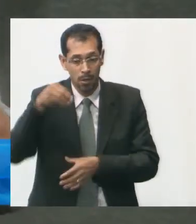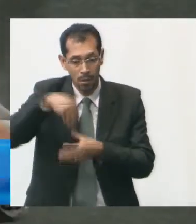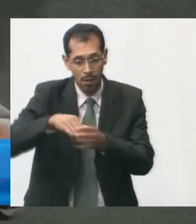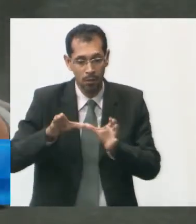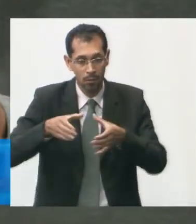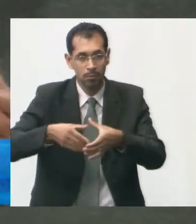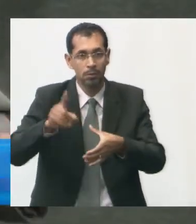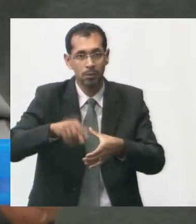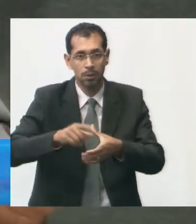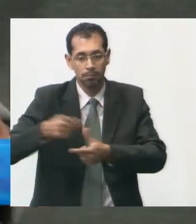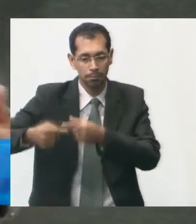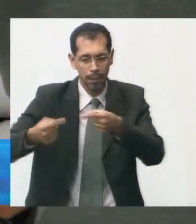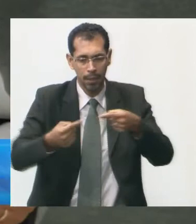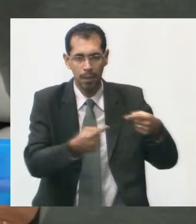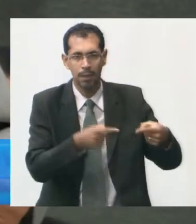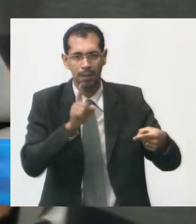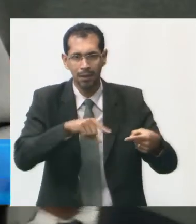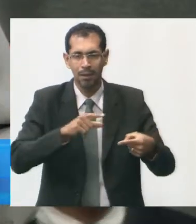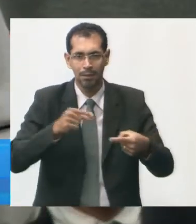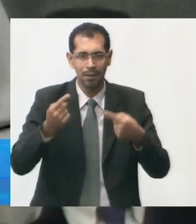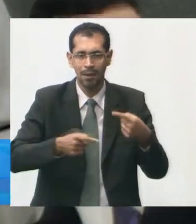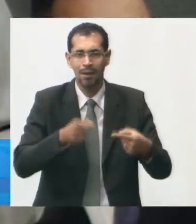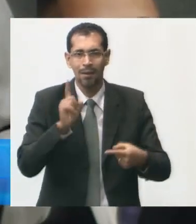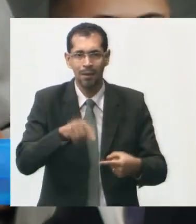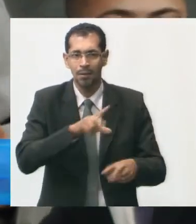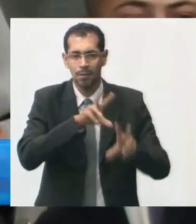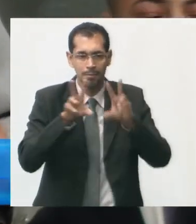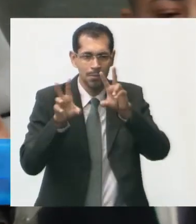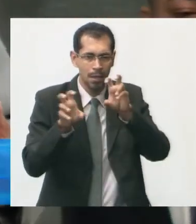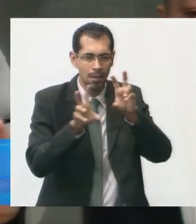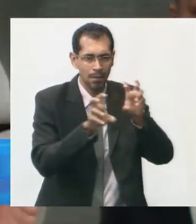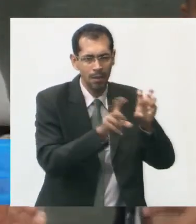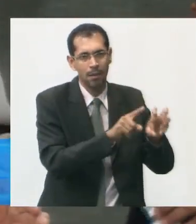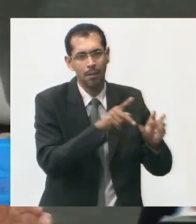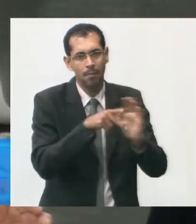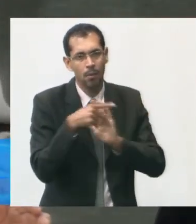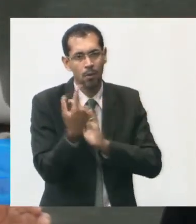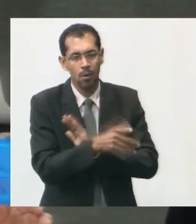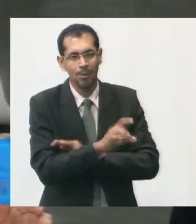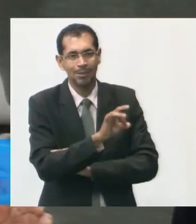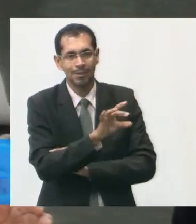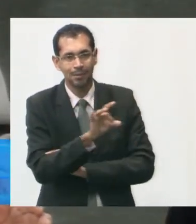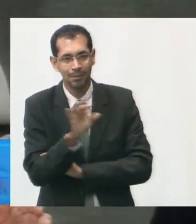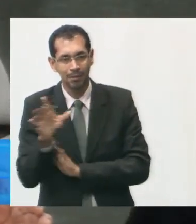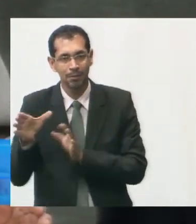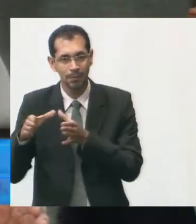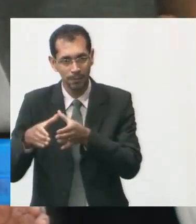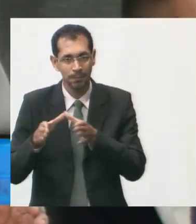realmente debatendo os temas e as necessidades que o bairro tem. Então, é muito importante